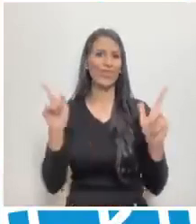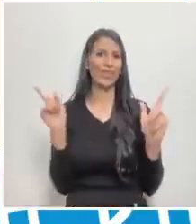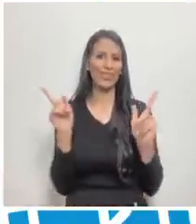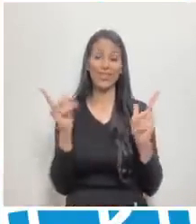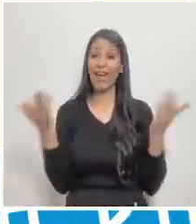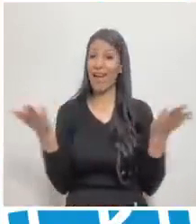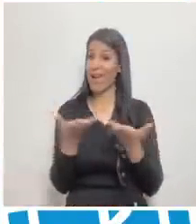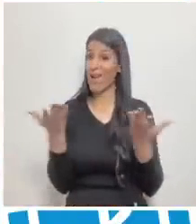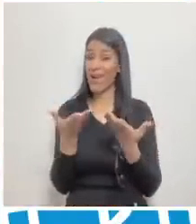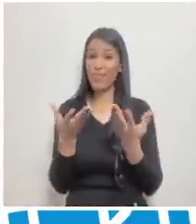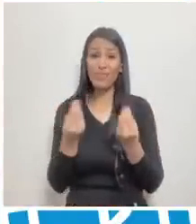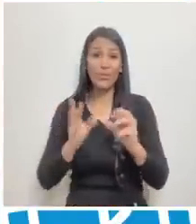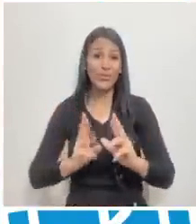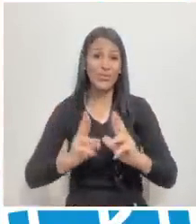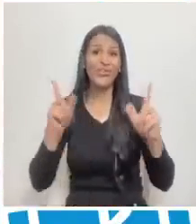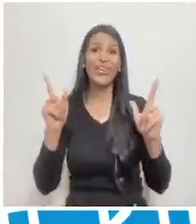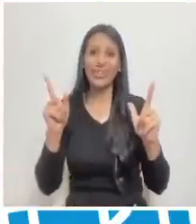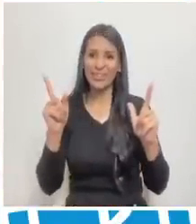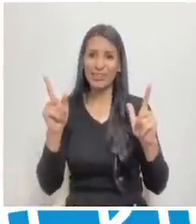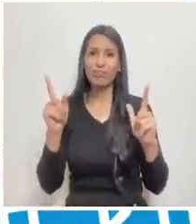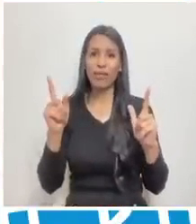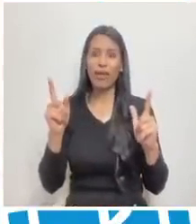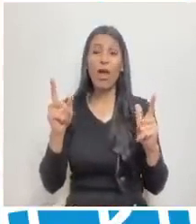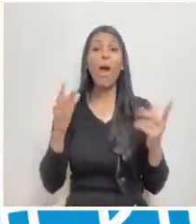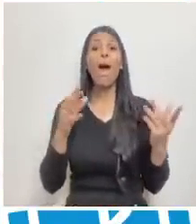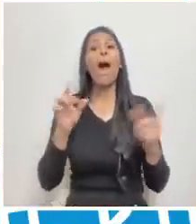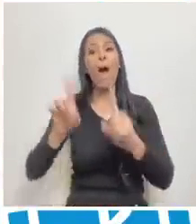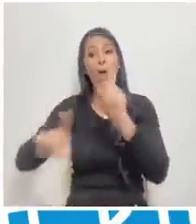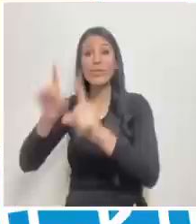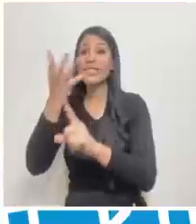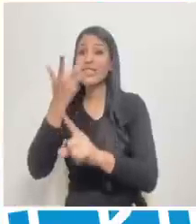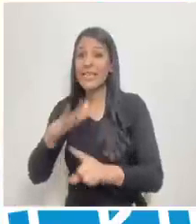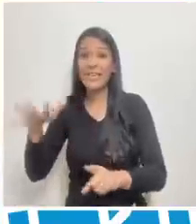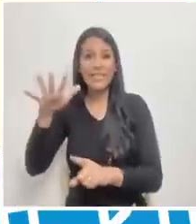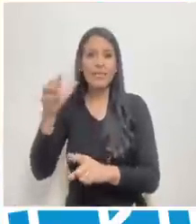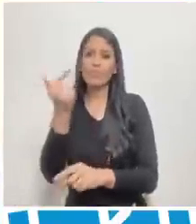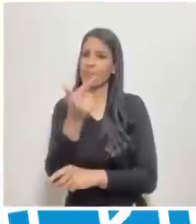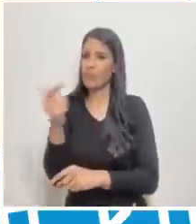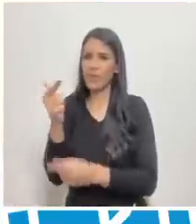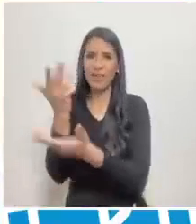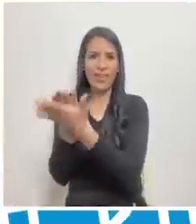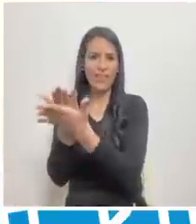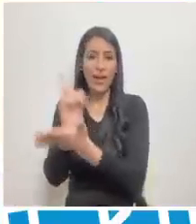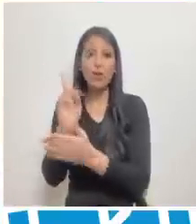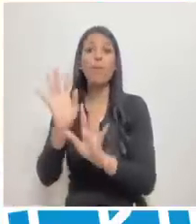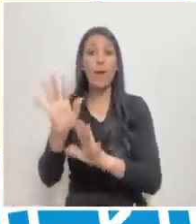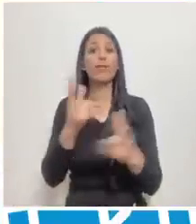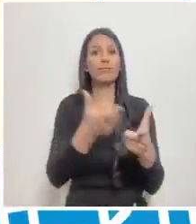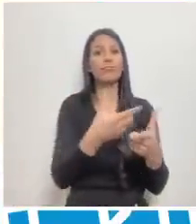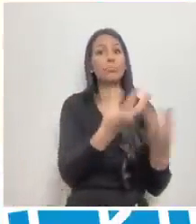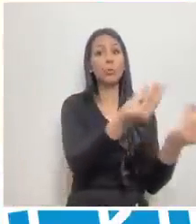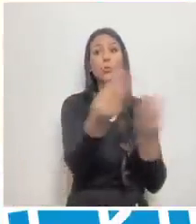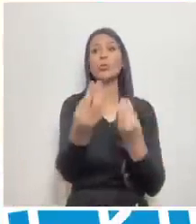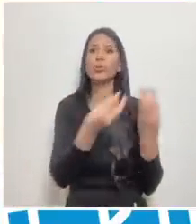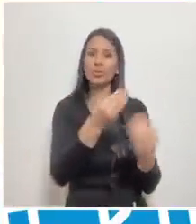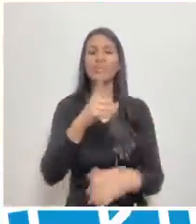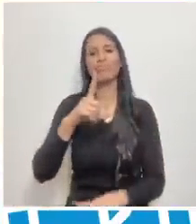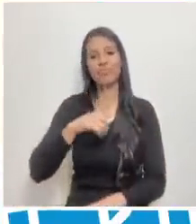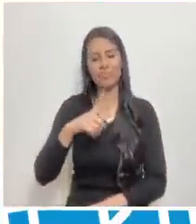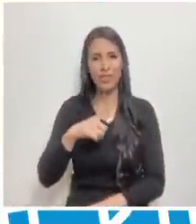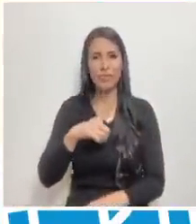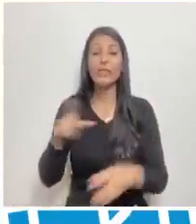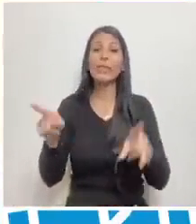tido acesso, mas uma grande parte teve acesso, e eu tenho notícias de que um celular de